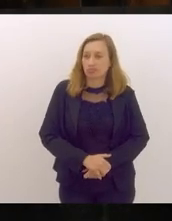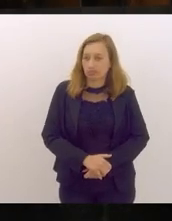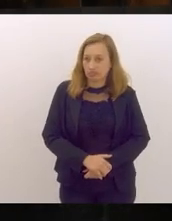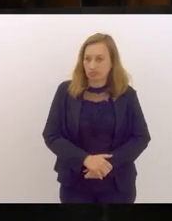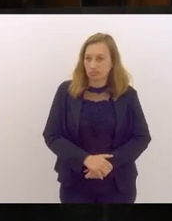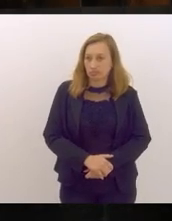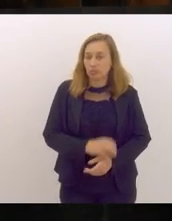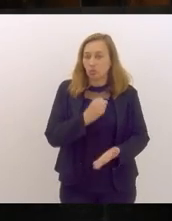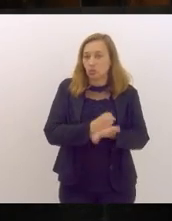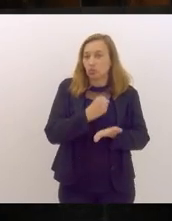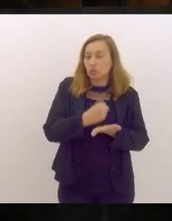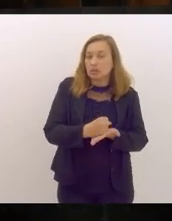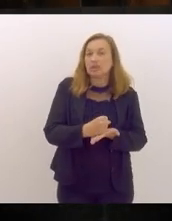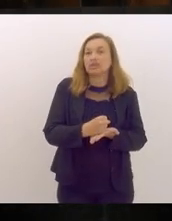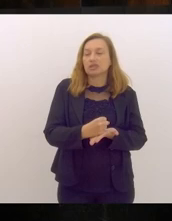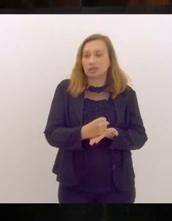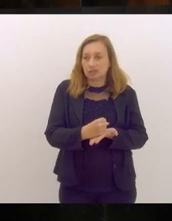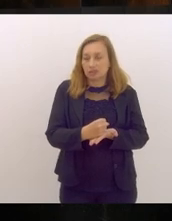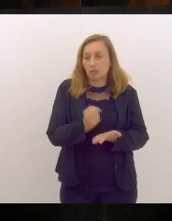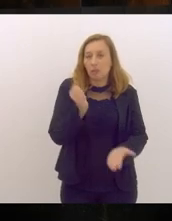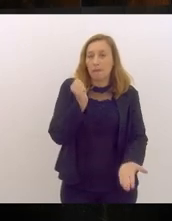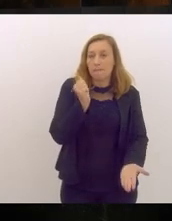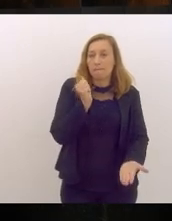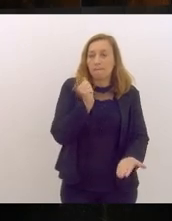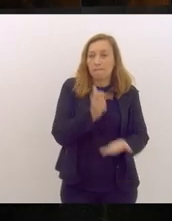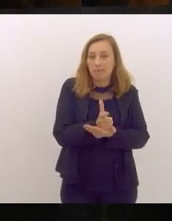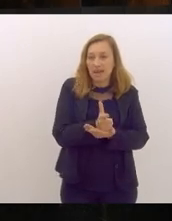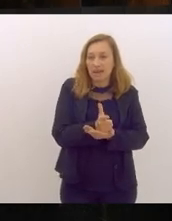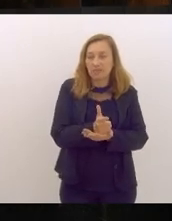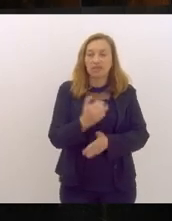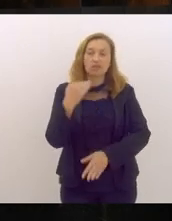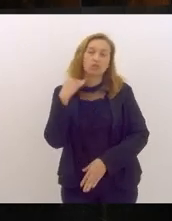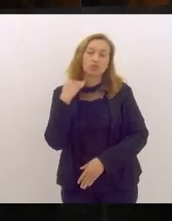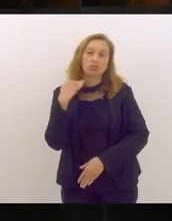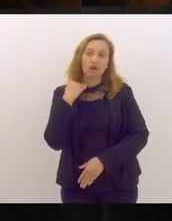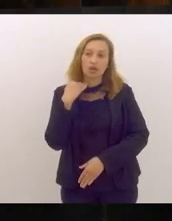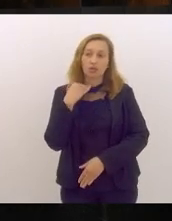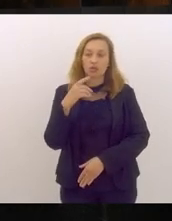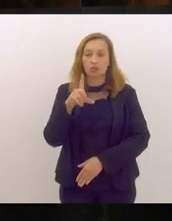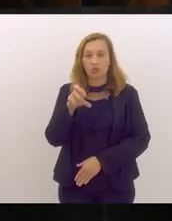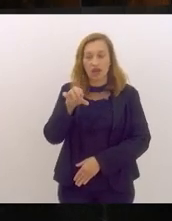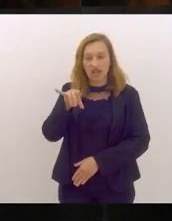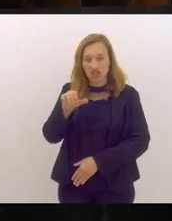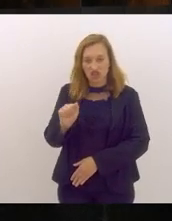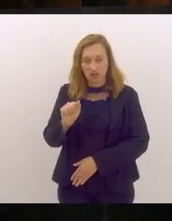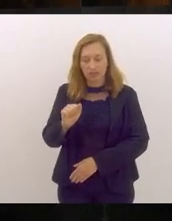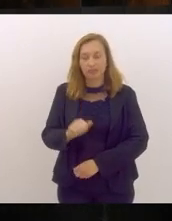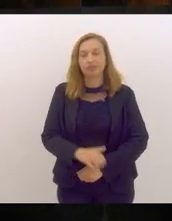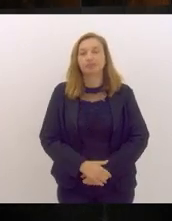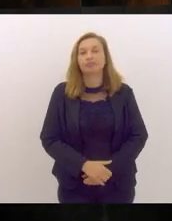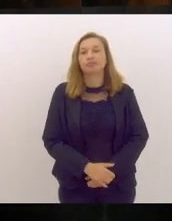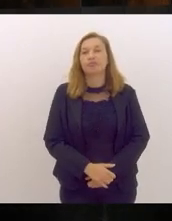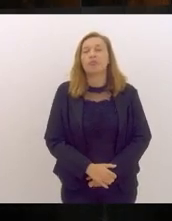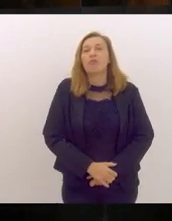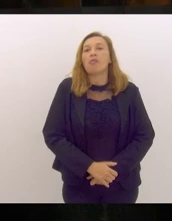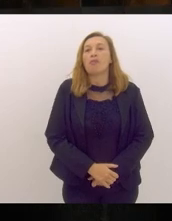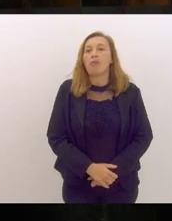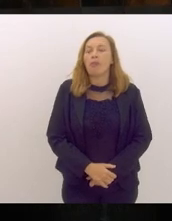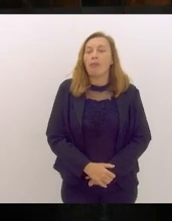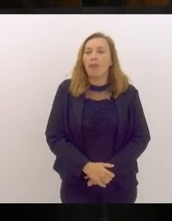de contratações com pagamento na boca do caixa no banco.